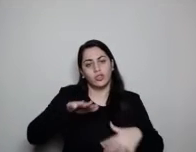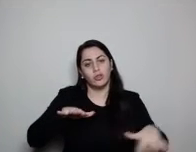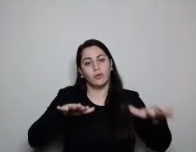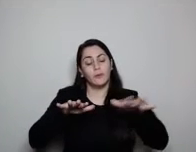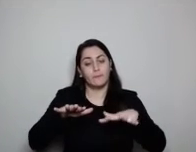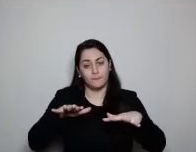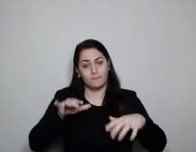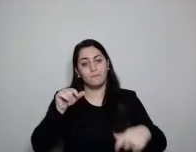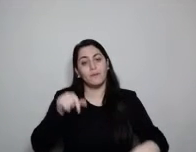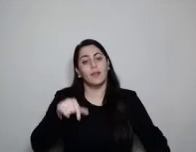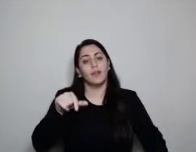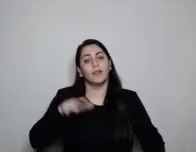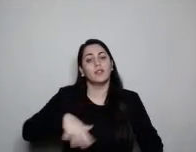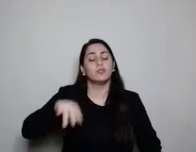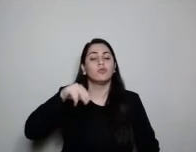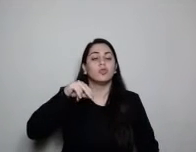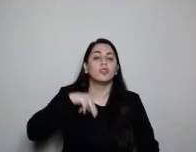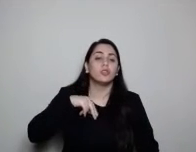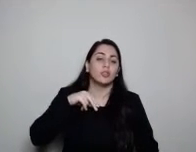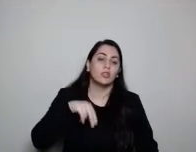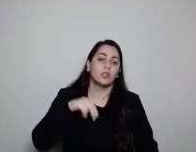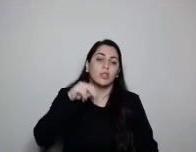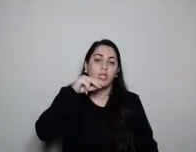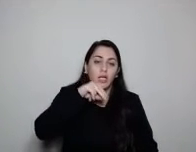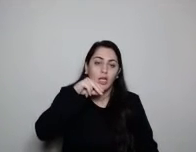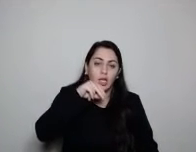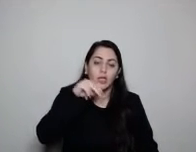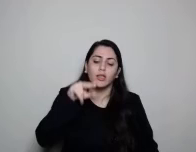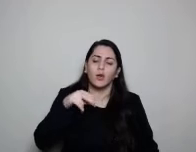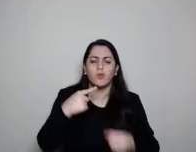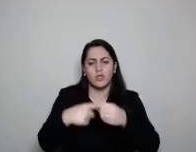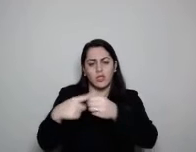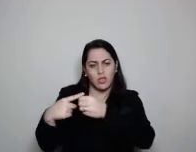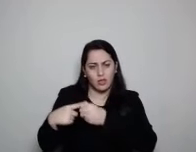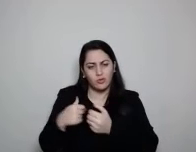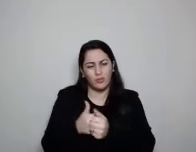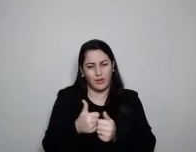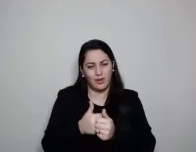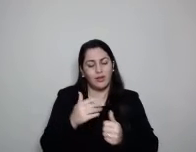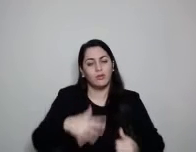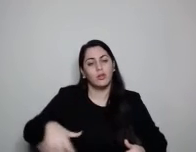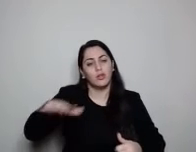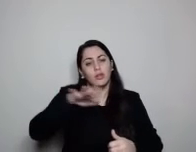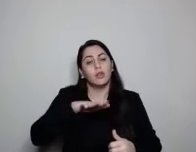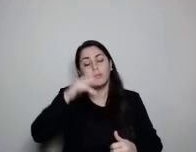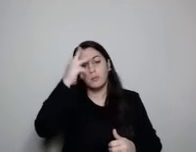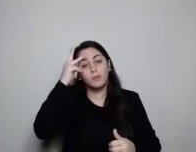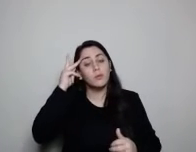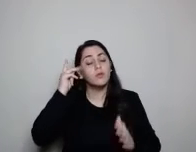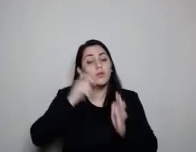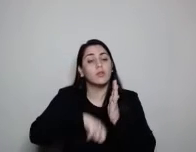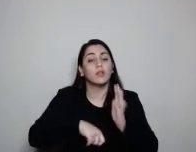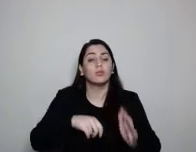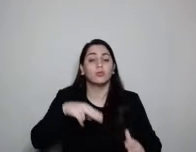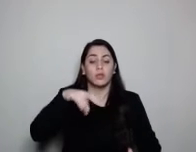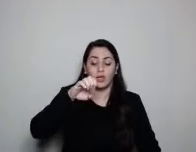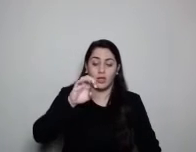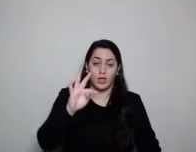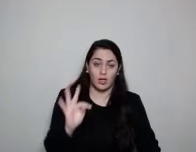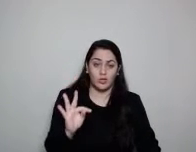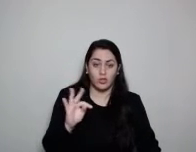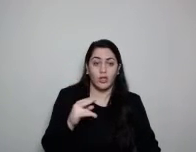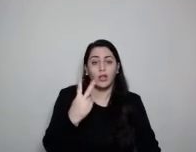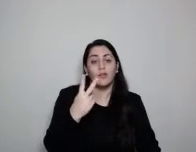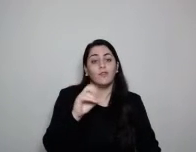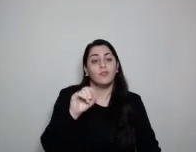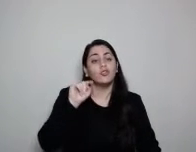Natal e cidades metropolitanas, por exemplo, há uma base de assinantes da NET de cerca de 20 mil clientes, 20 mil